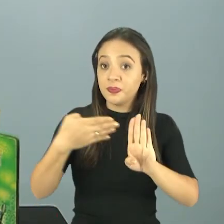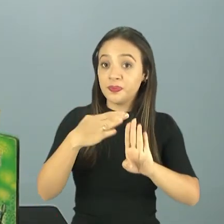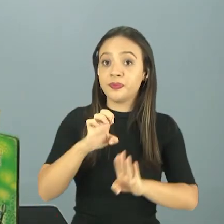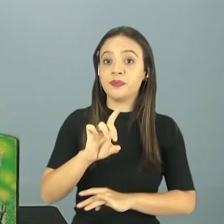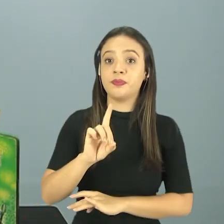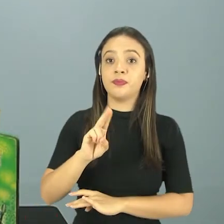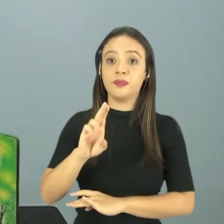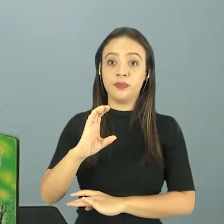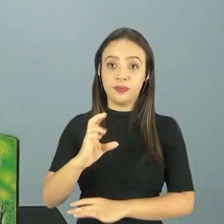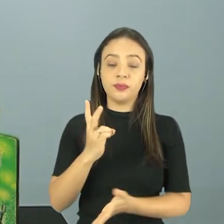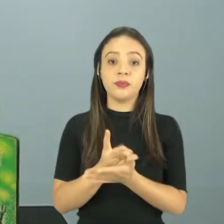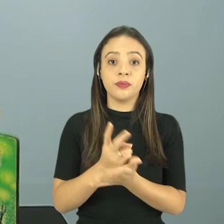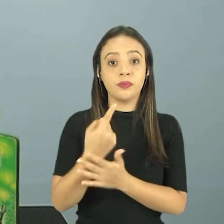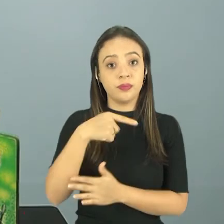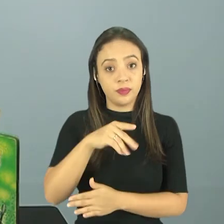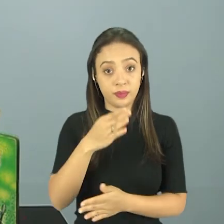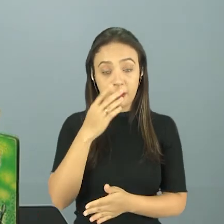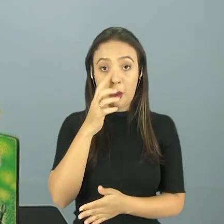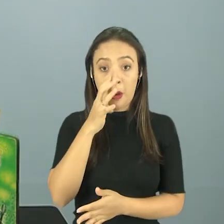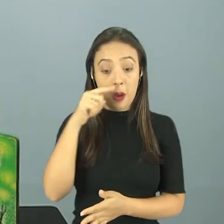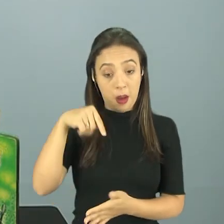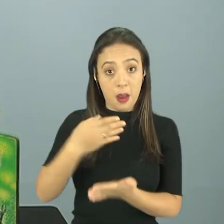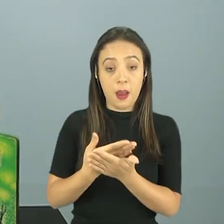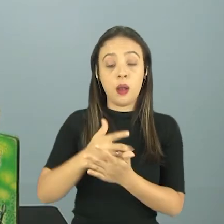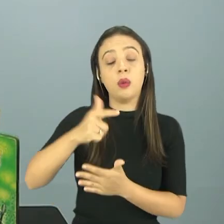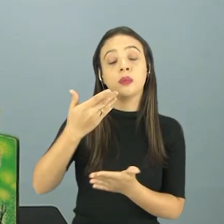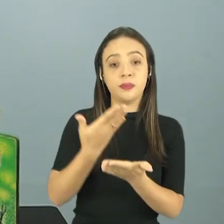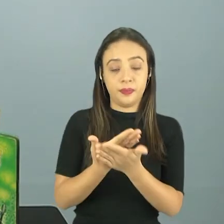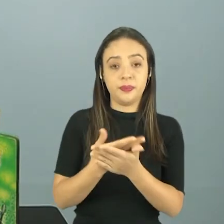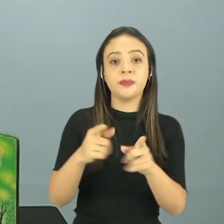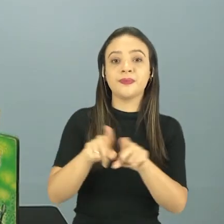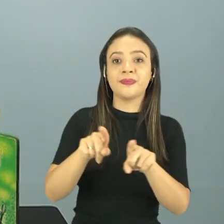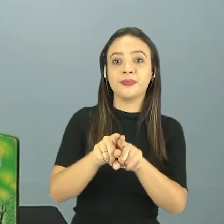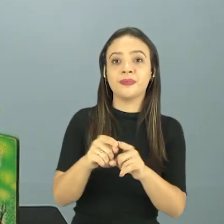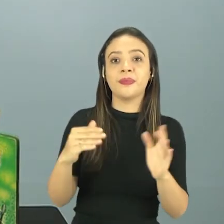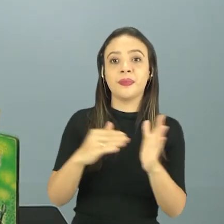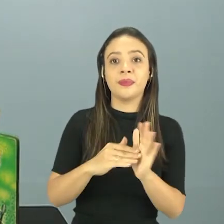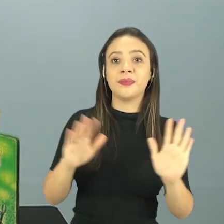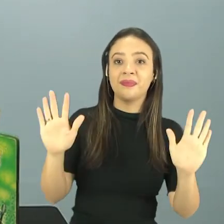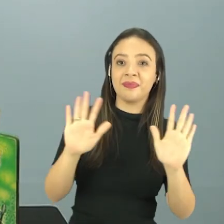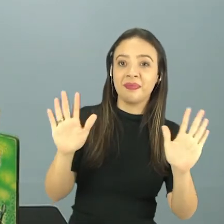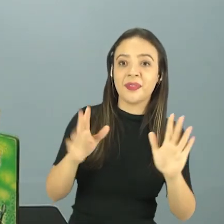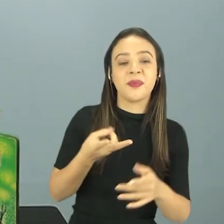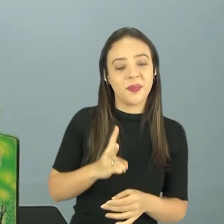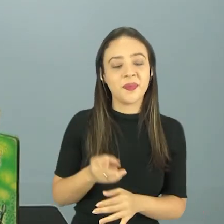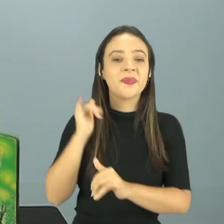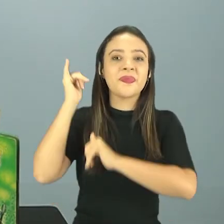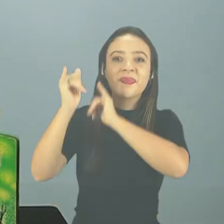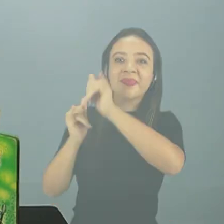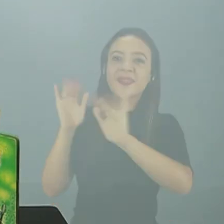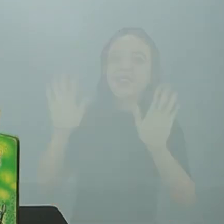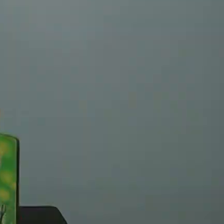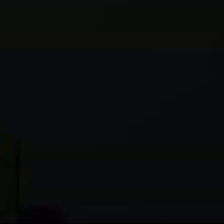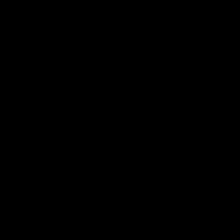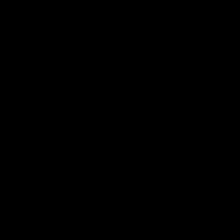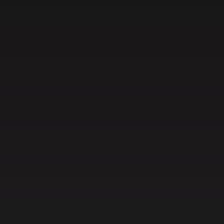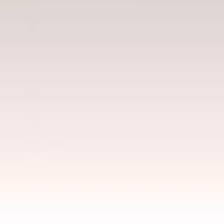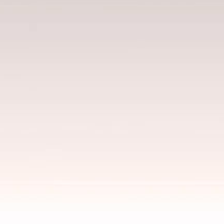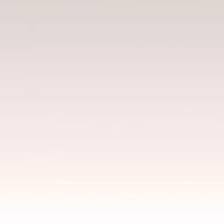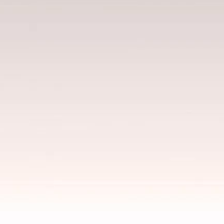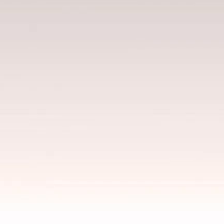plataforma Eduque, para você ter acesso a essa aula e muitas outras, tá bom? Te aguardo na próxima, para a gente continuar falando sobre lendas. Tchau, tchau!